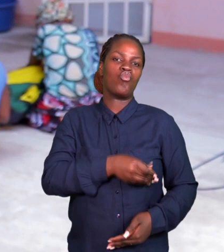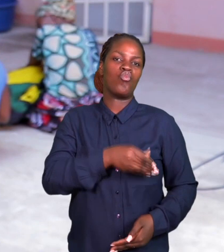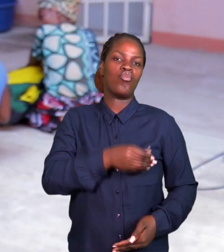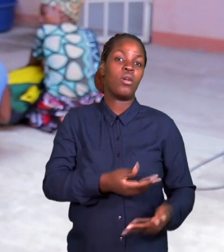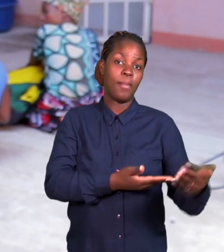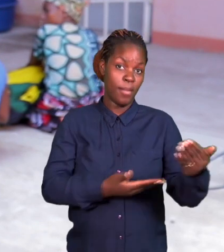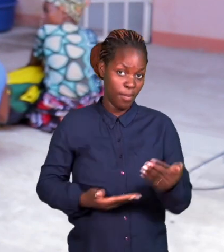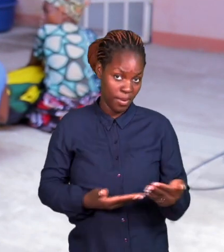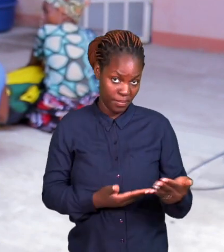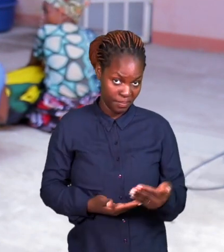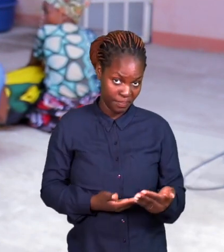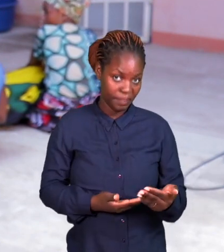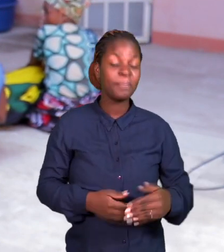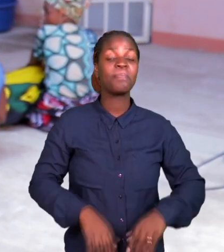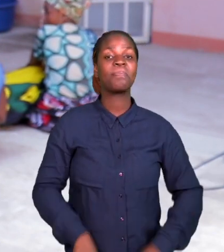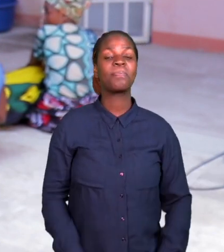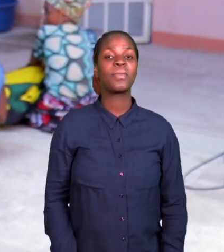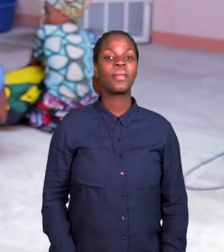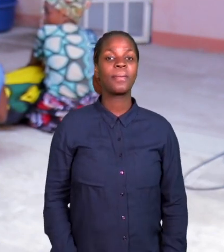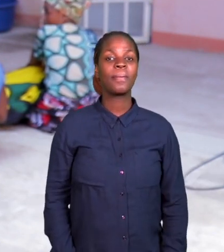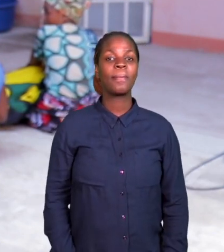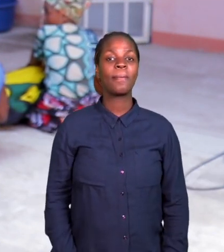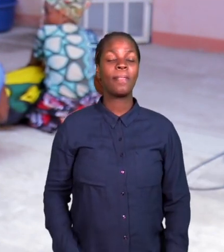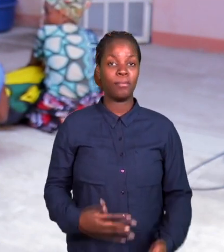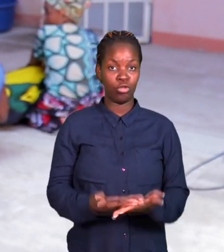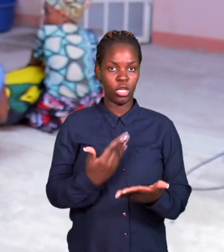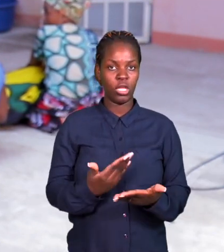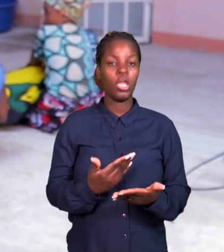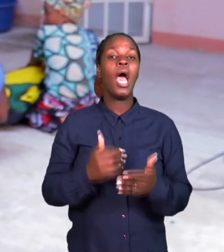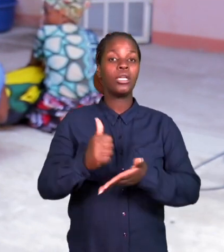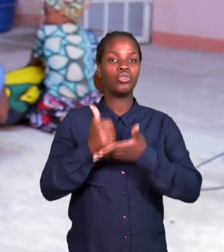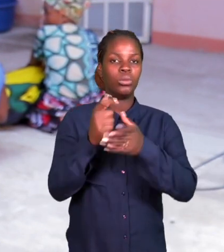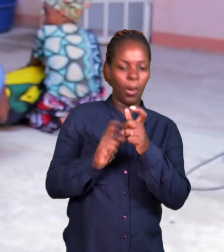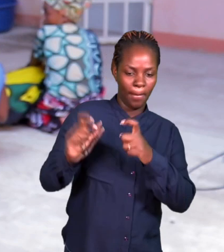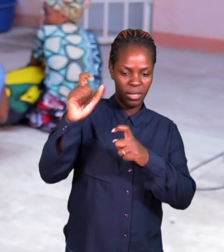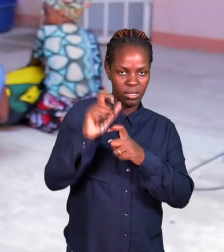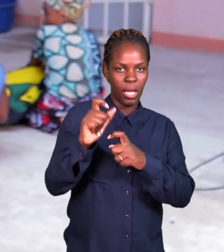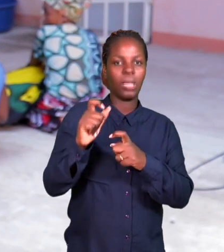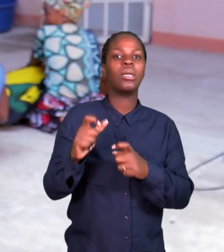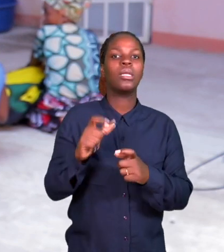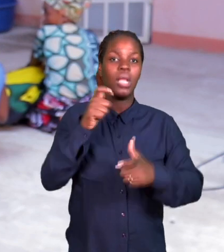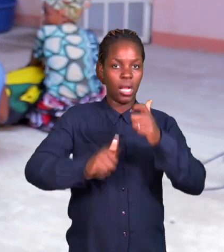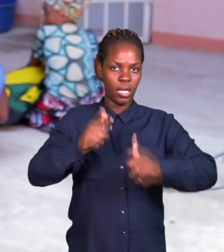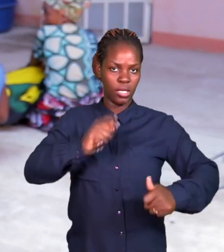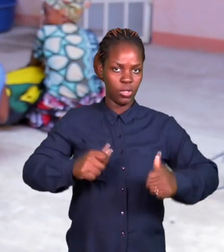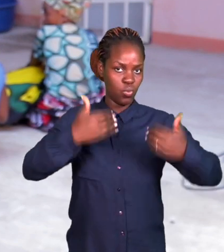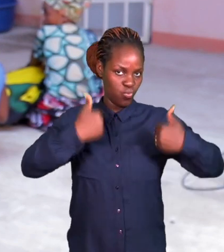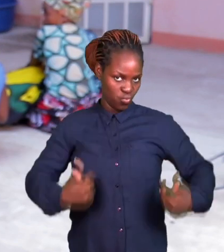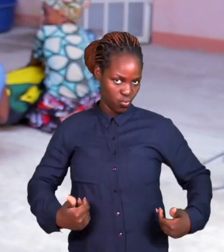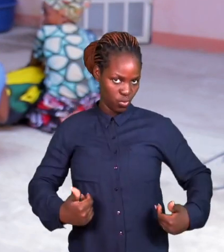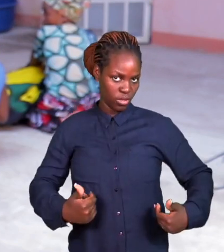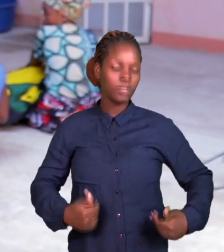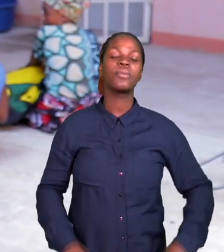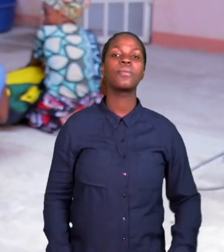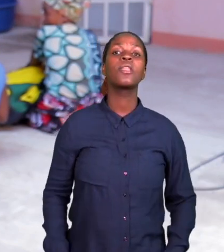continuar com a amamentação, assistindo ao bebê. Também isso estimula a produção do próprio leite. Também